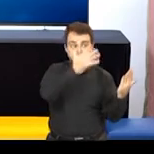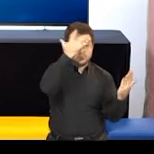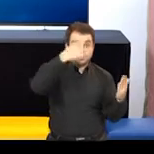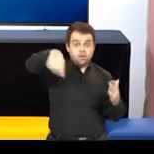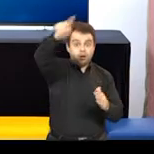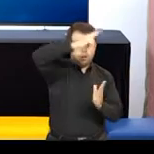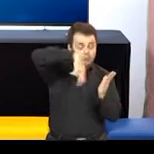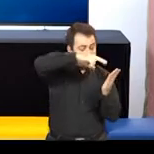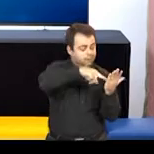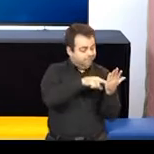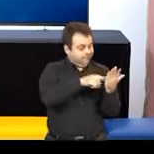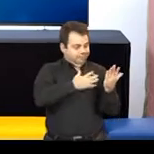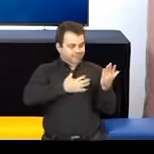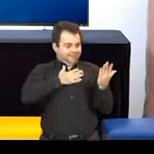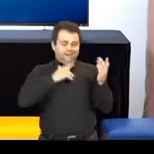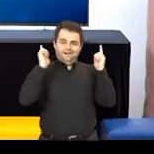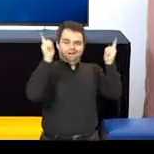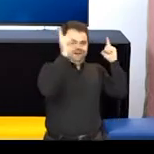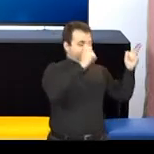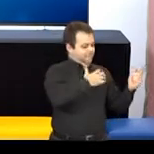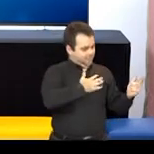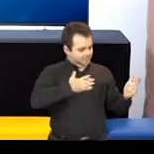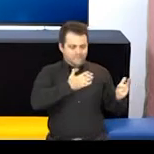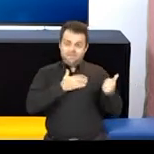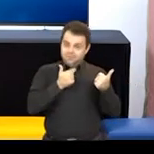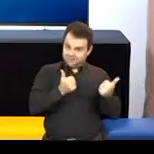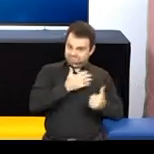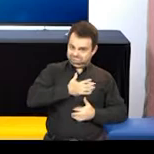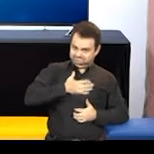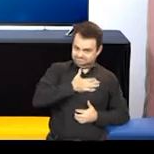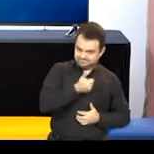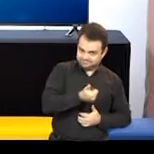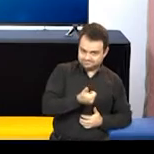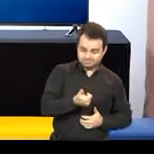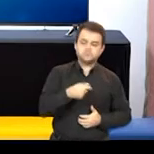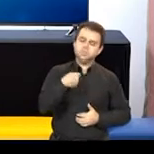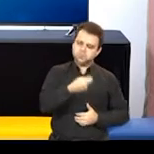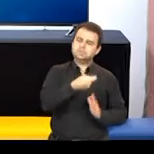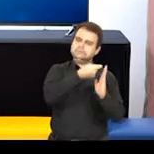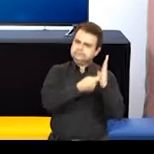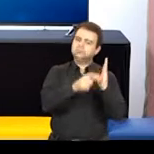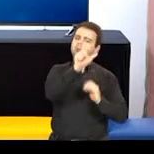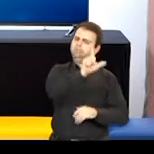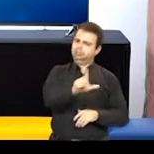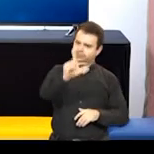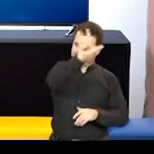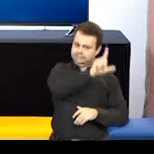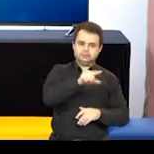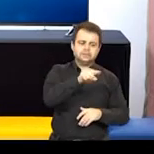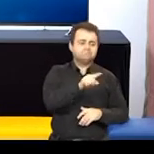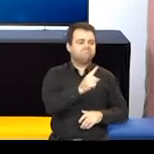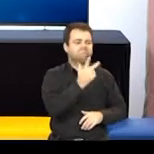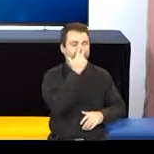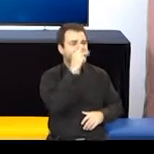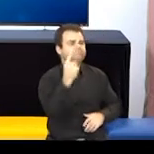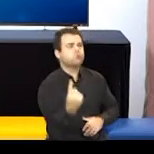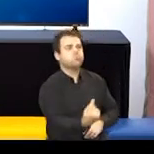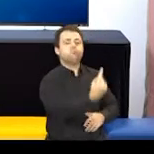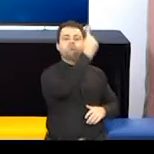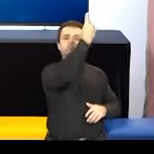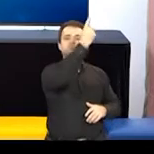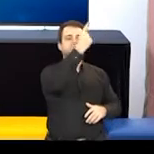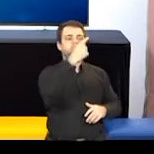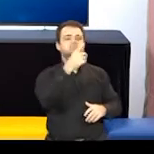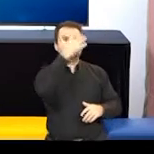para a população, para a sociedade, para o leitor, tá bom? O texto literário, ele tem essa perspectiva singular, em que cada